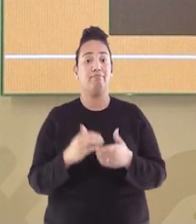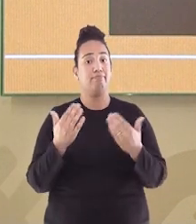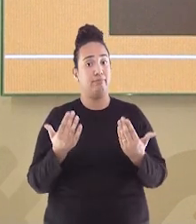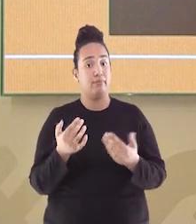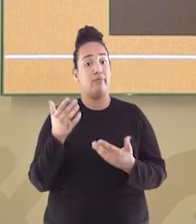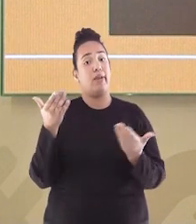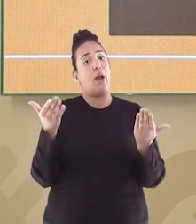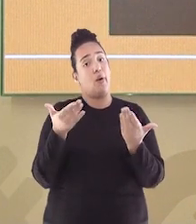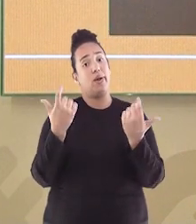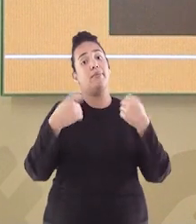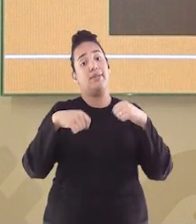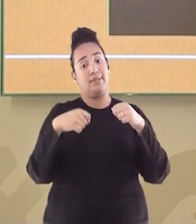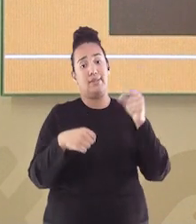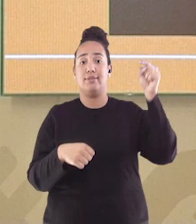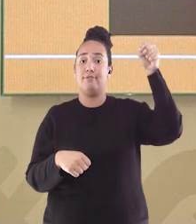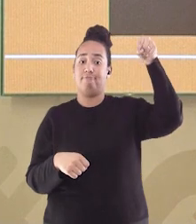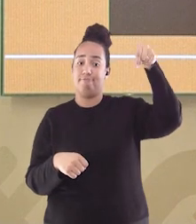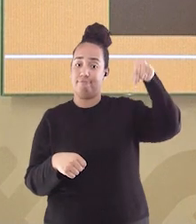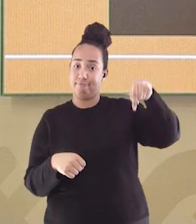resfriamento, ele tem que descer.